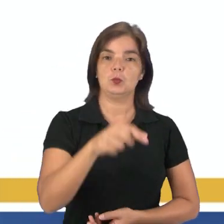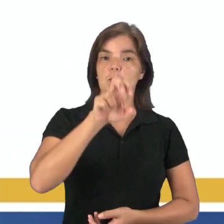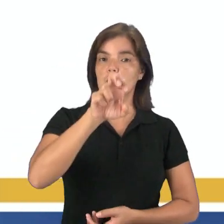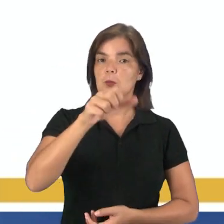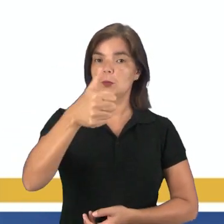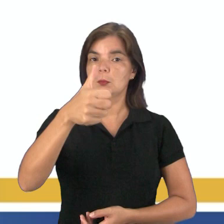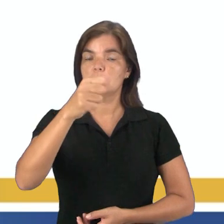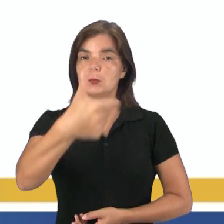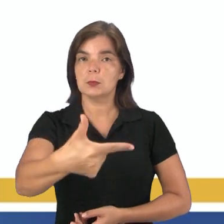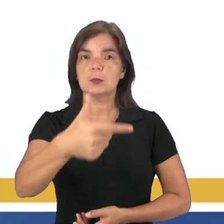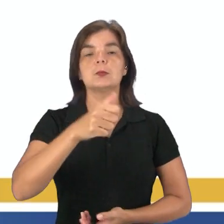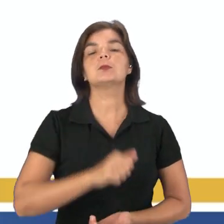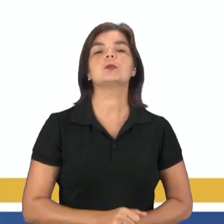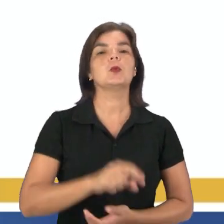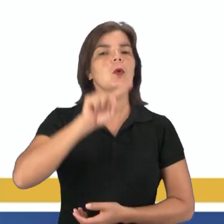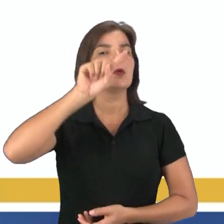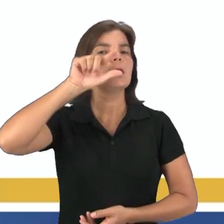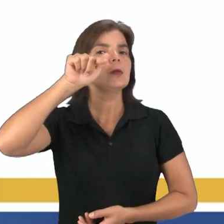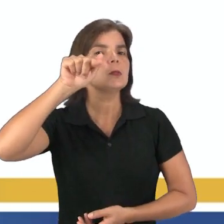7512,